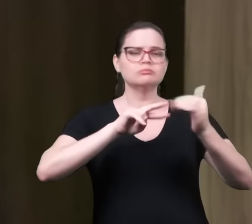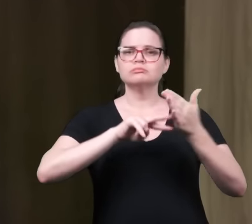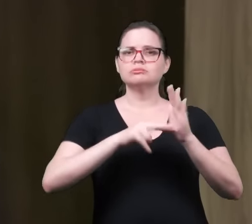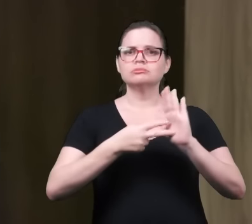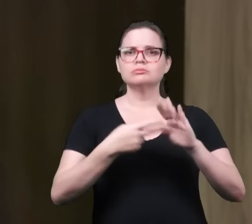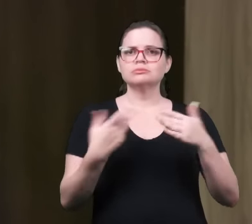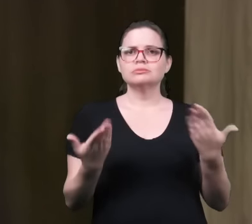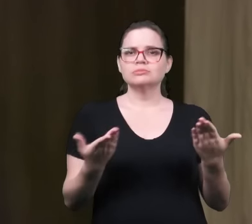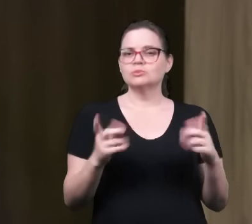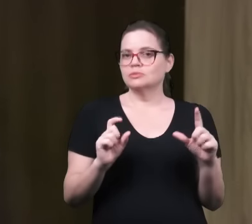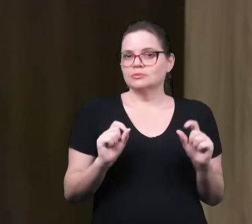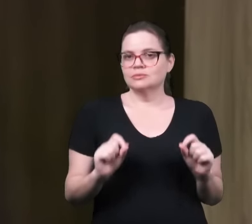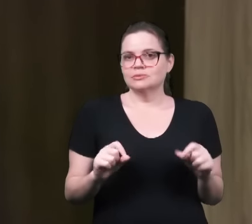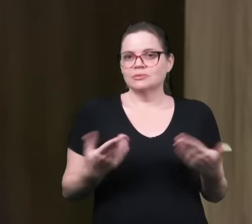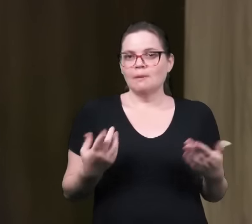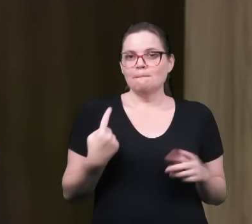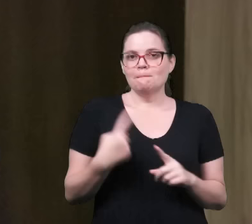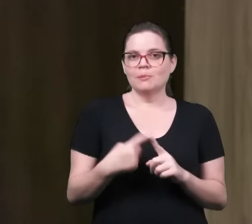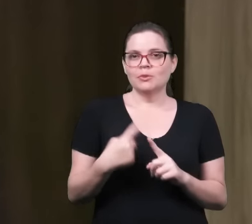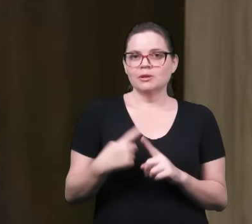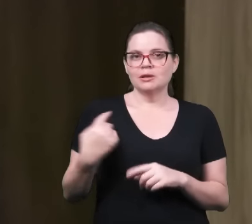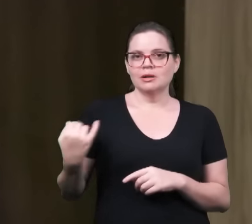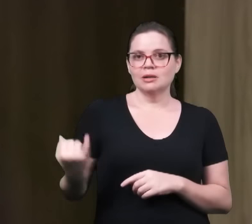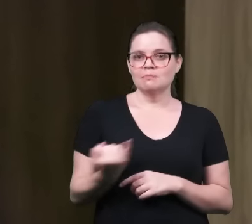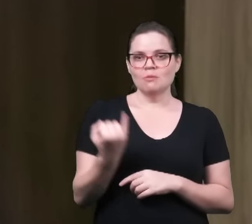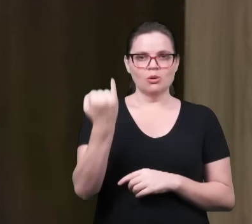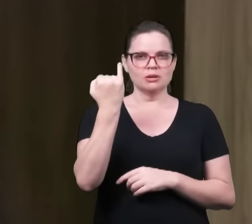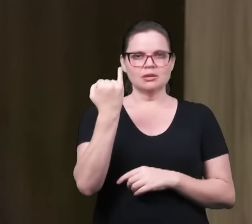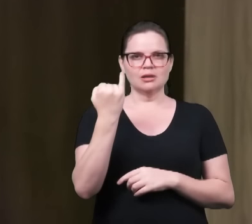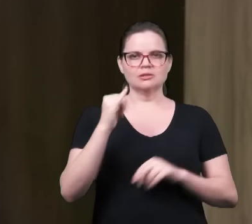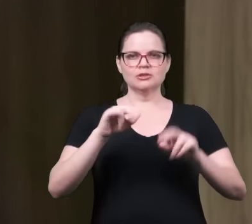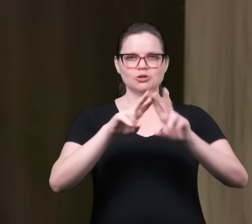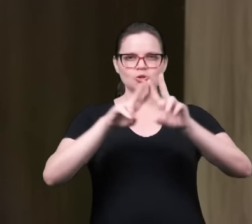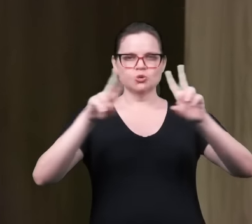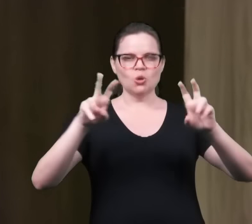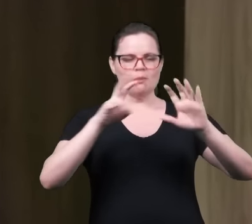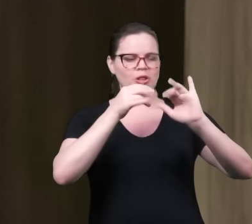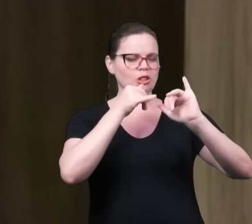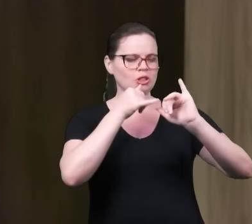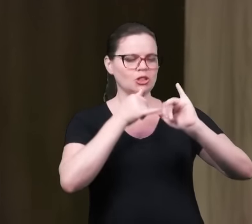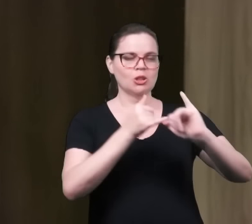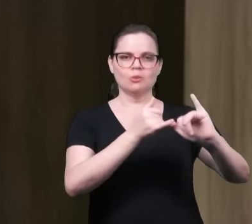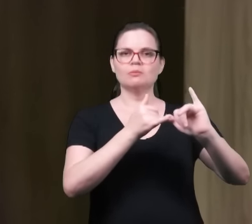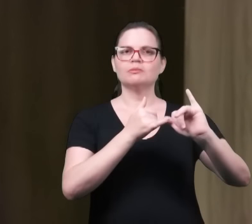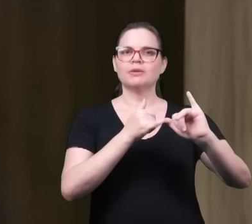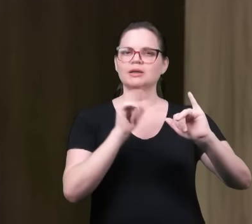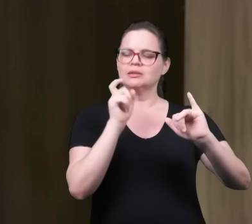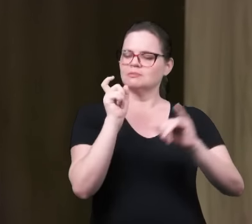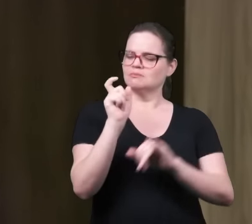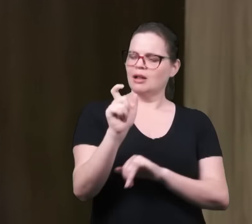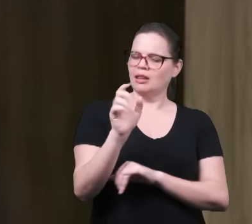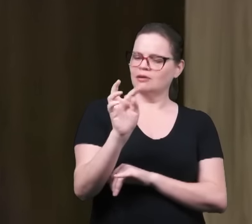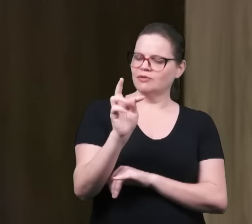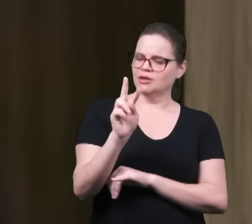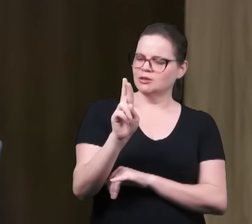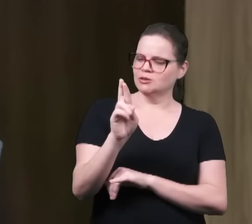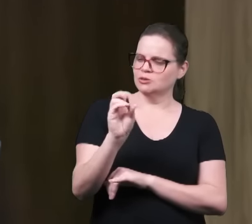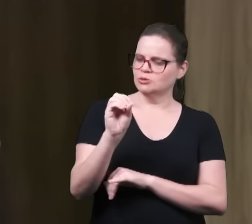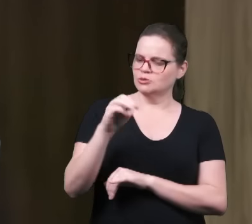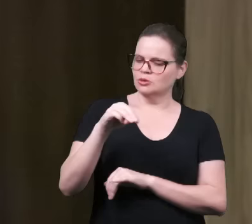tão importante a merecer num evento grandioso como este, essa palavra